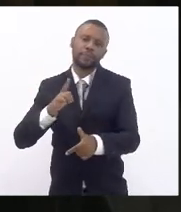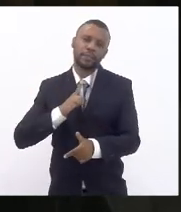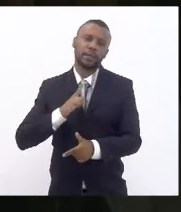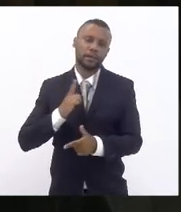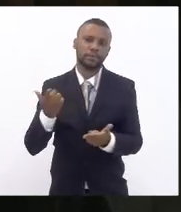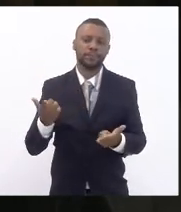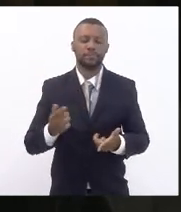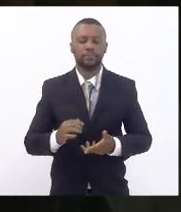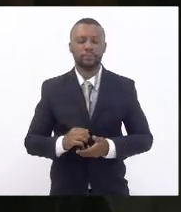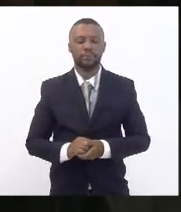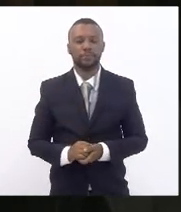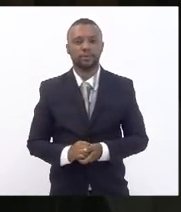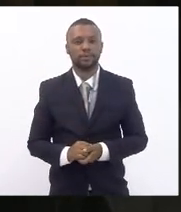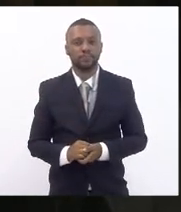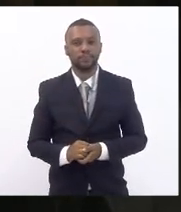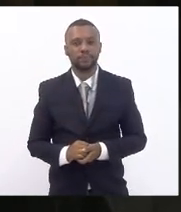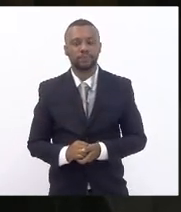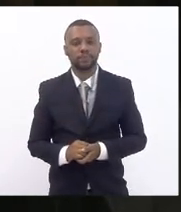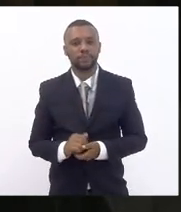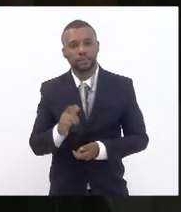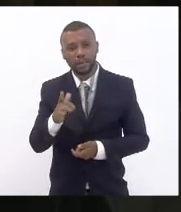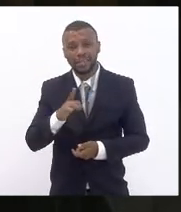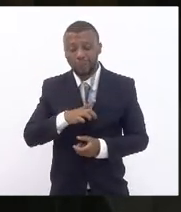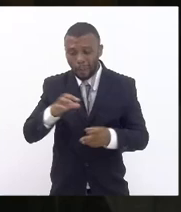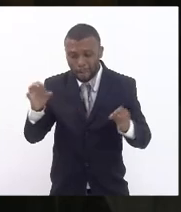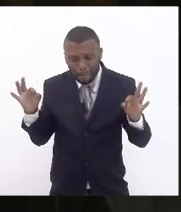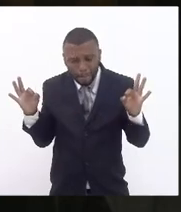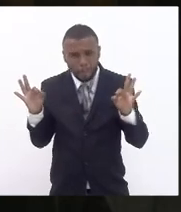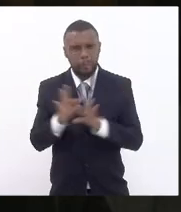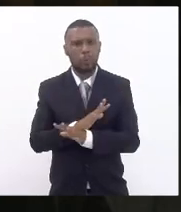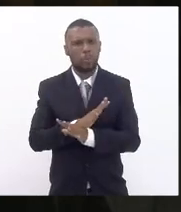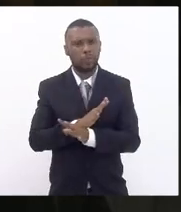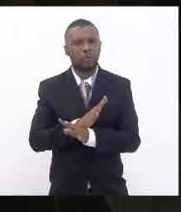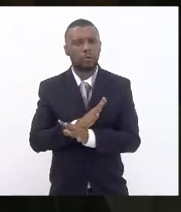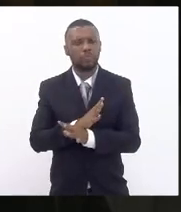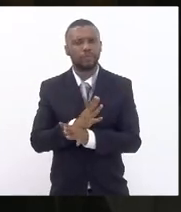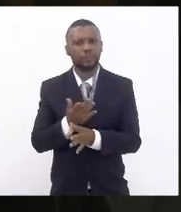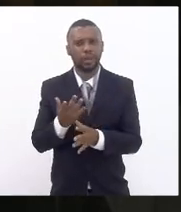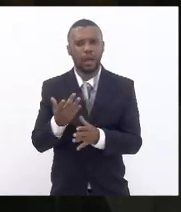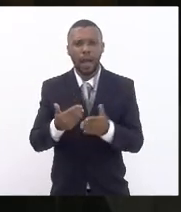né, a full, né, na sua totalidade. As paredes do